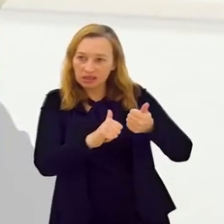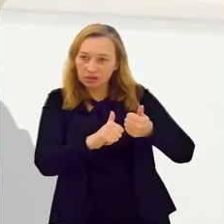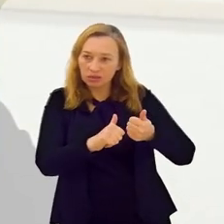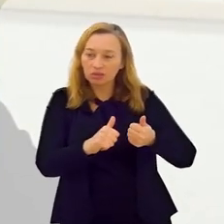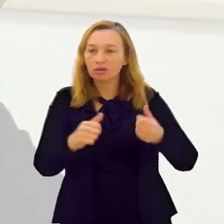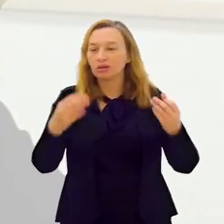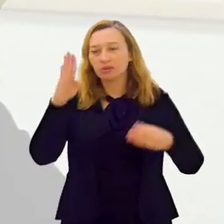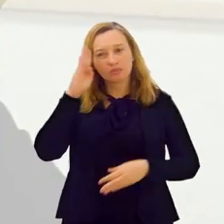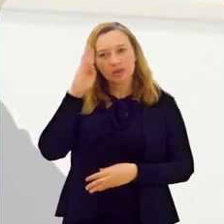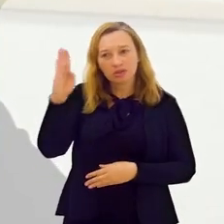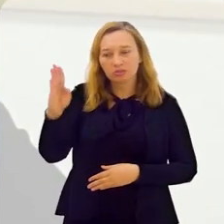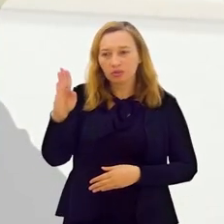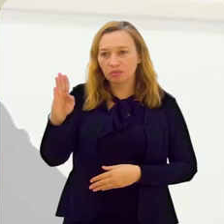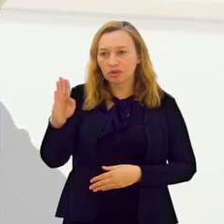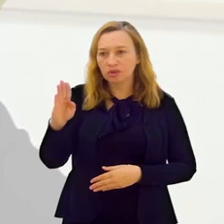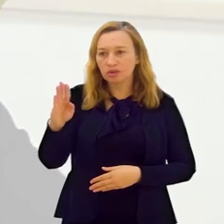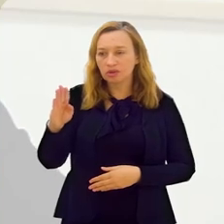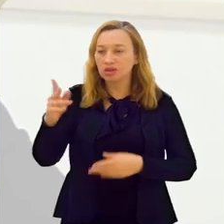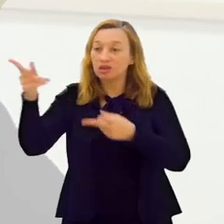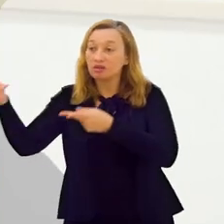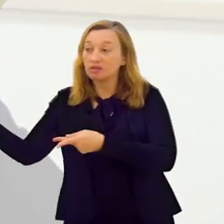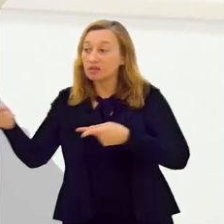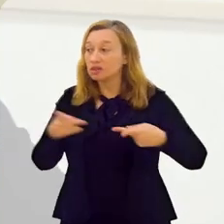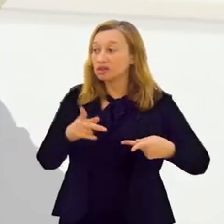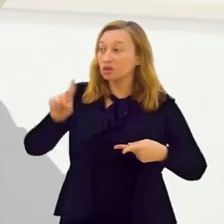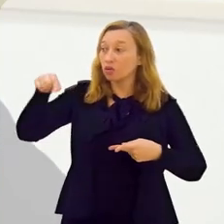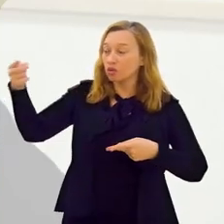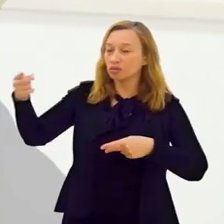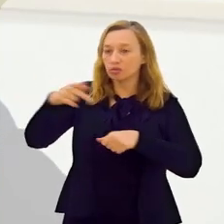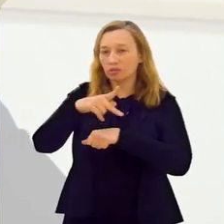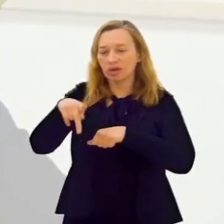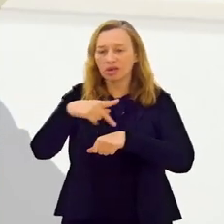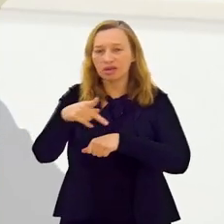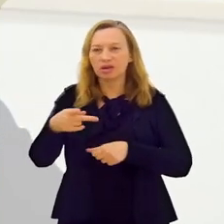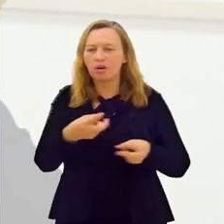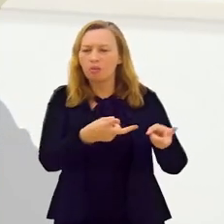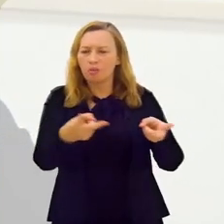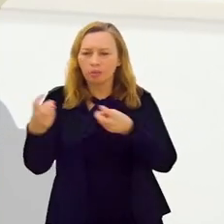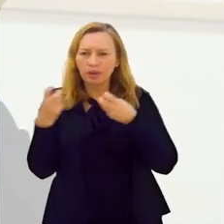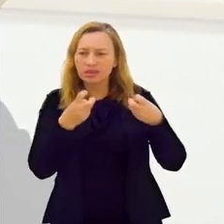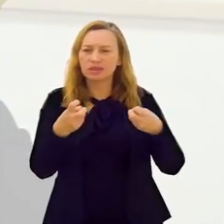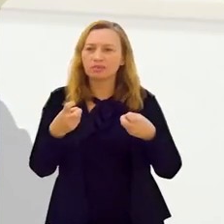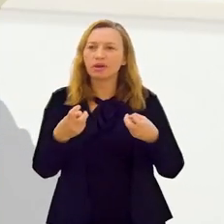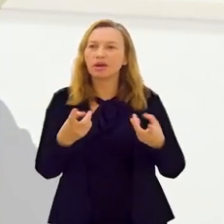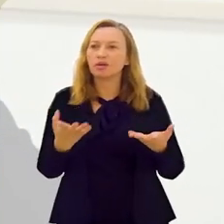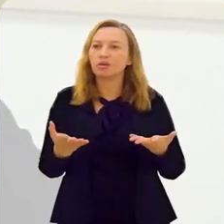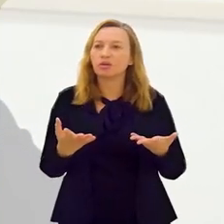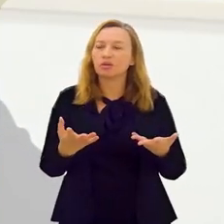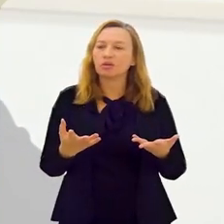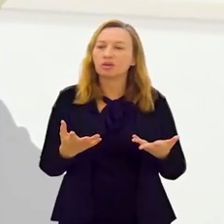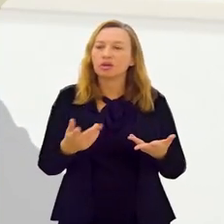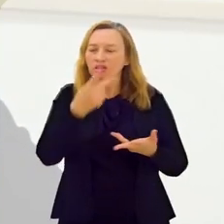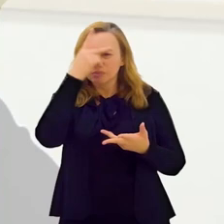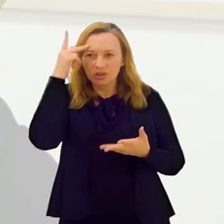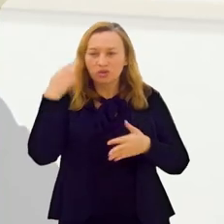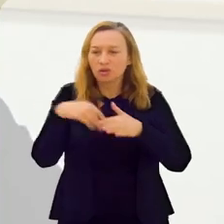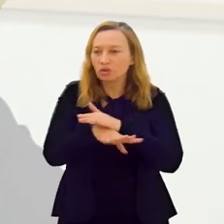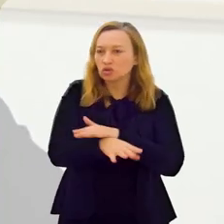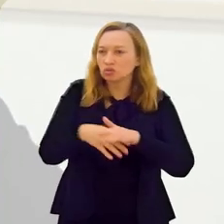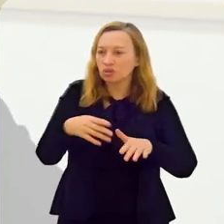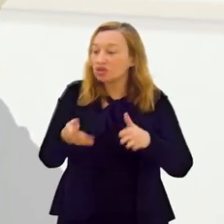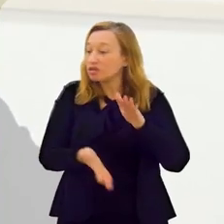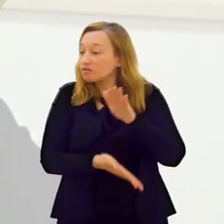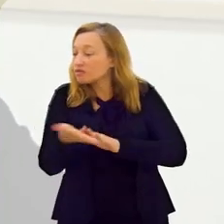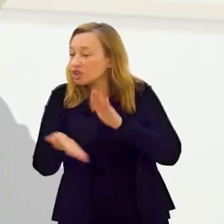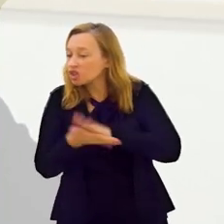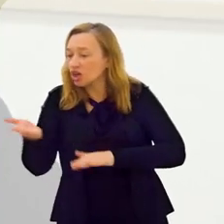deles dos hóspedes, principalmente os hóspedes que vêm de outros países, porque perceberam, são hóspedes que estão,